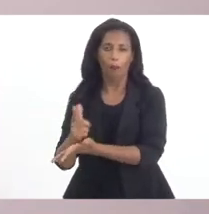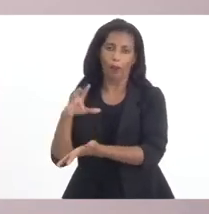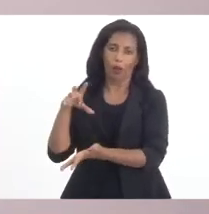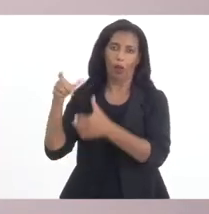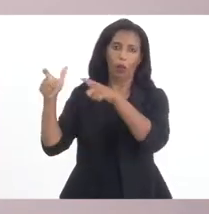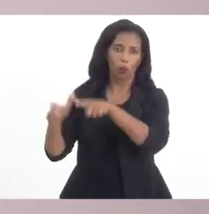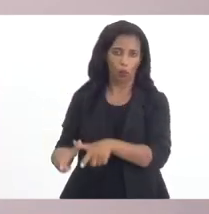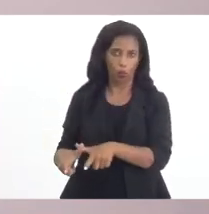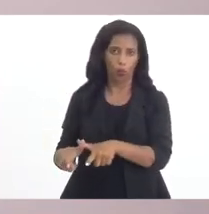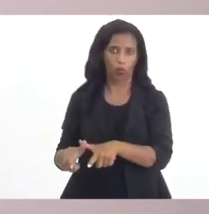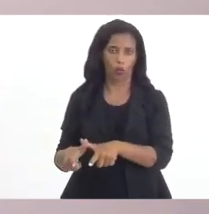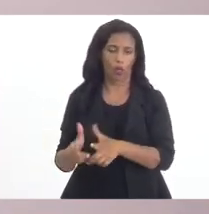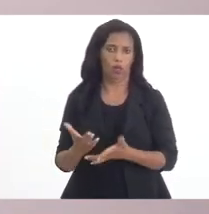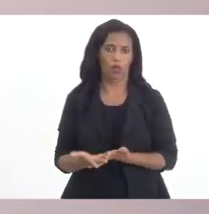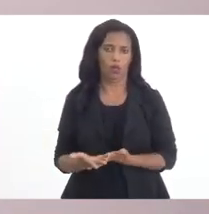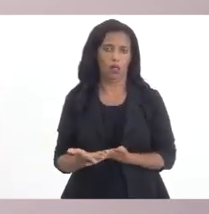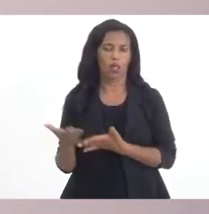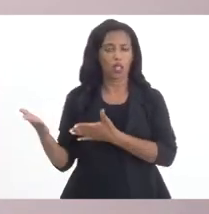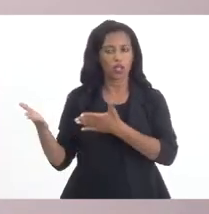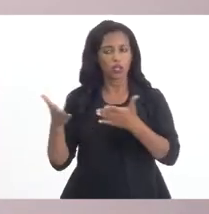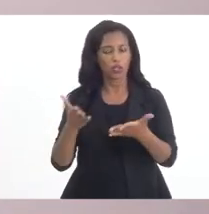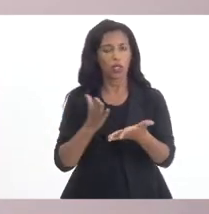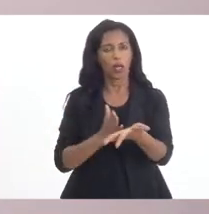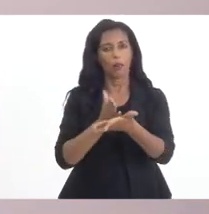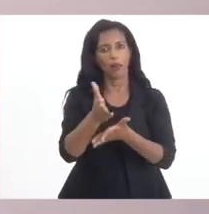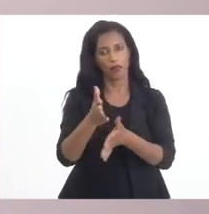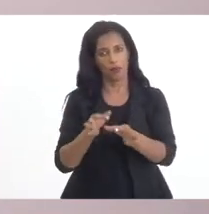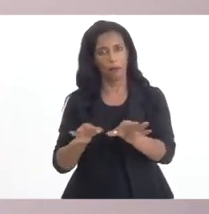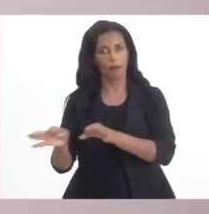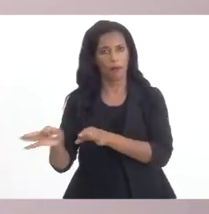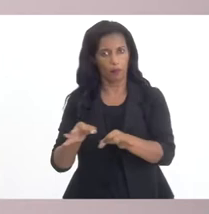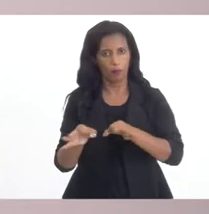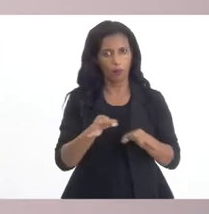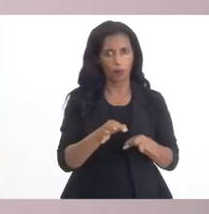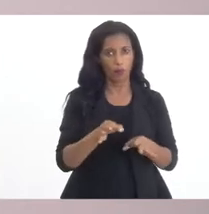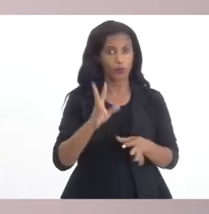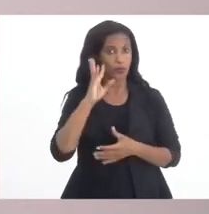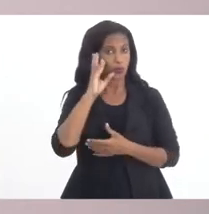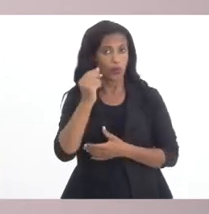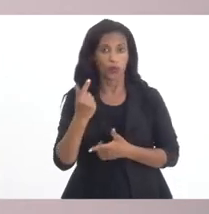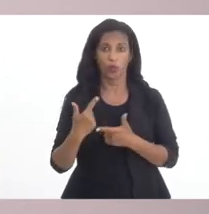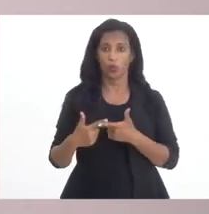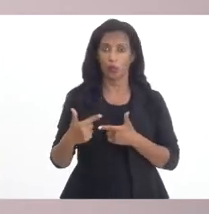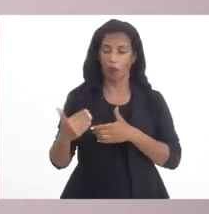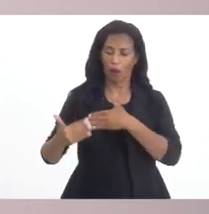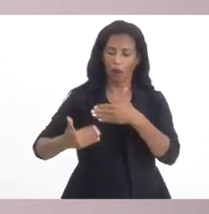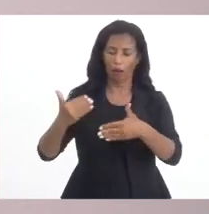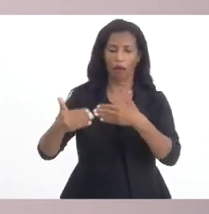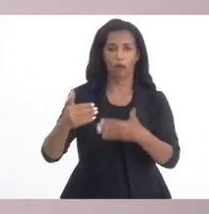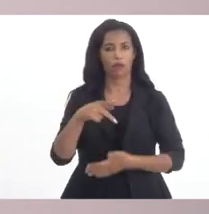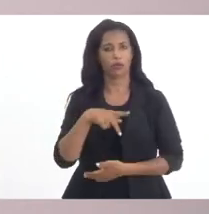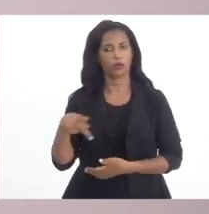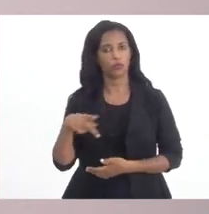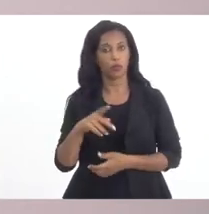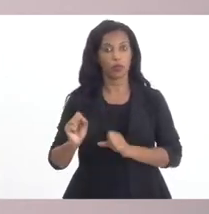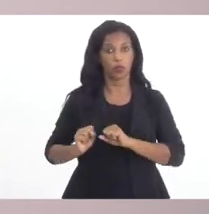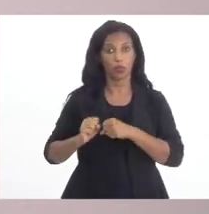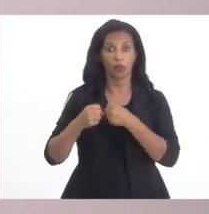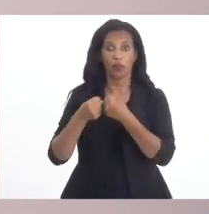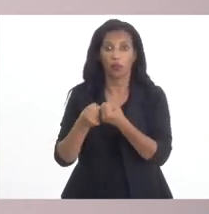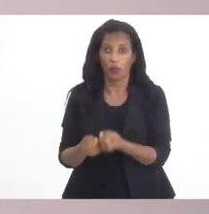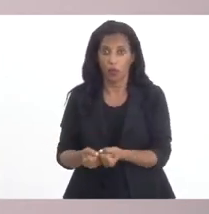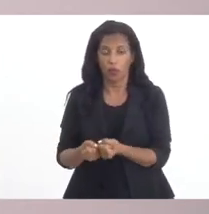disposição para aprovar projetos, inclusive chegando a aprovar um projeto que não resolvia o problema da carreira dos professores, mas que fortalecia